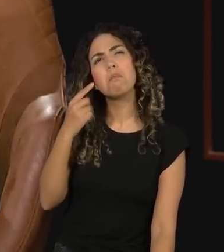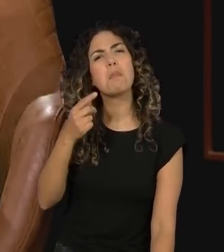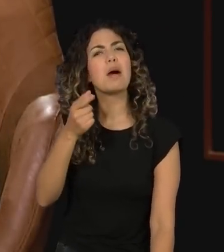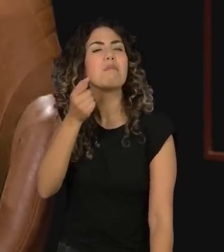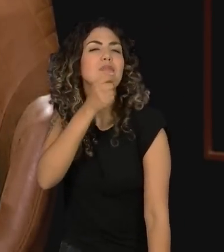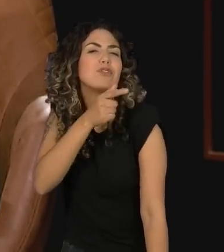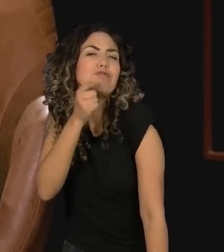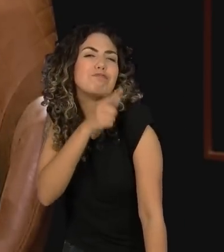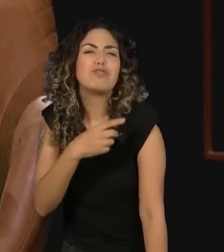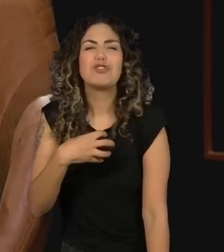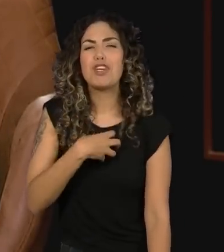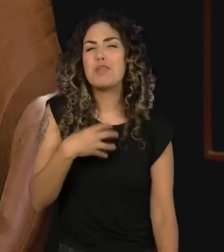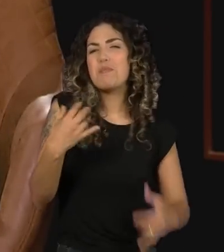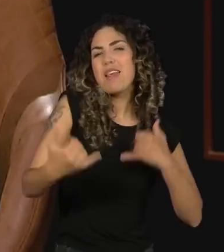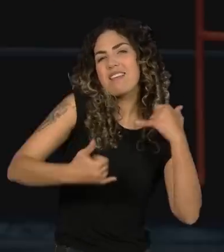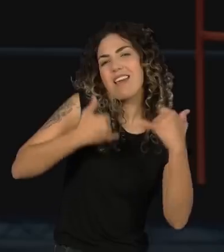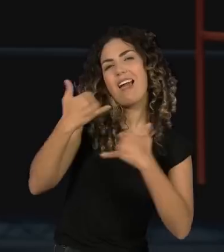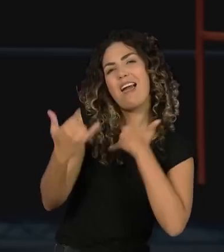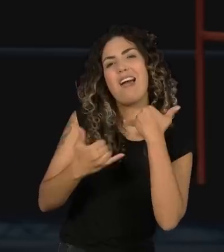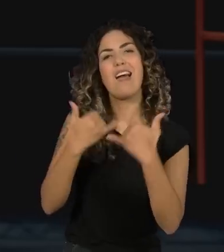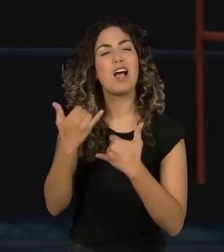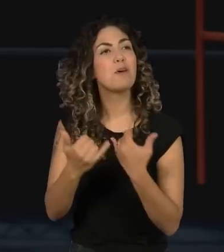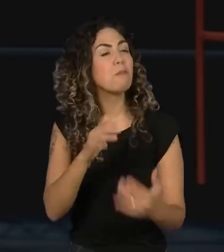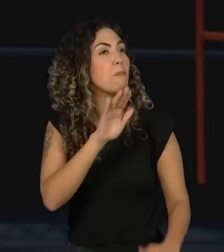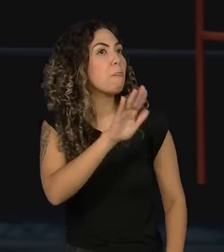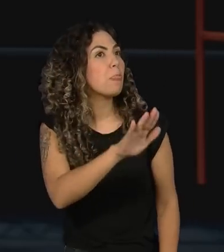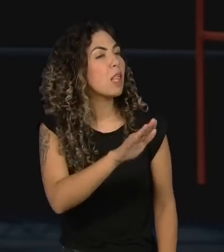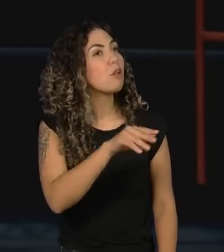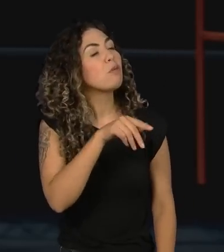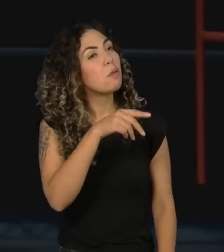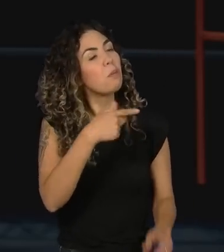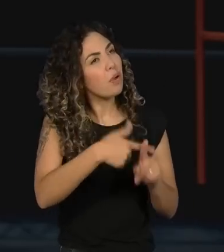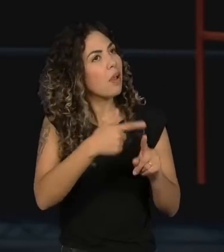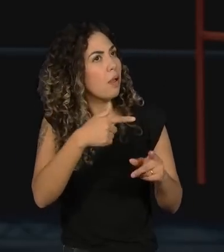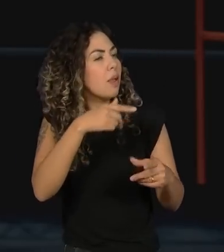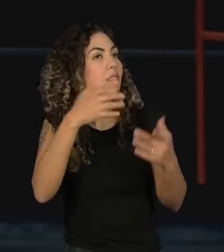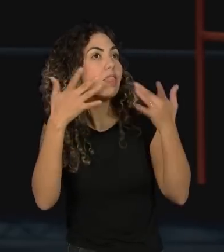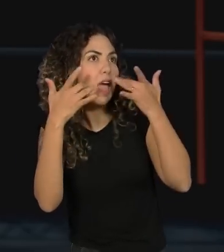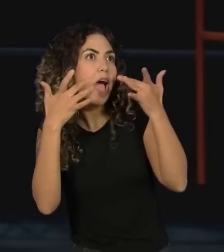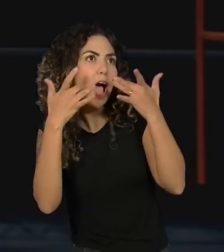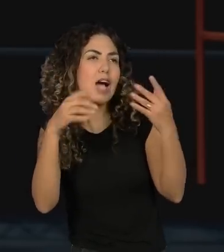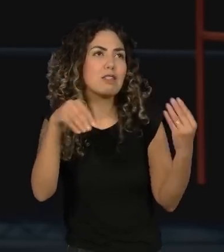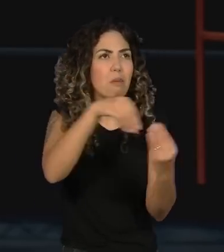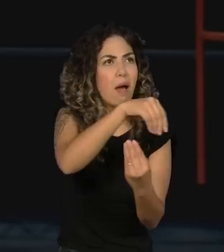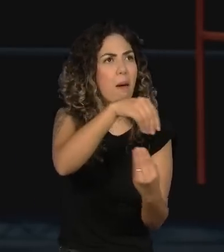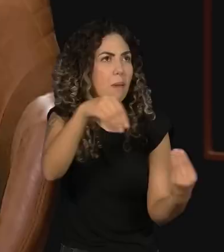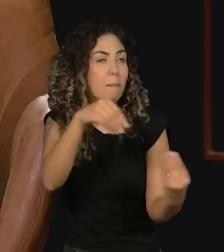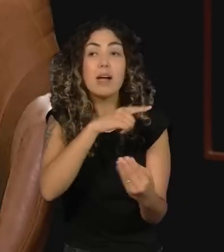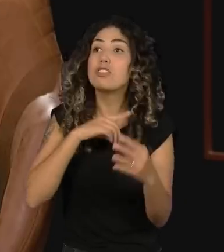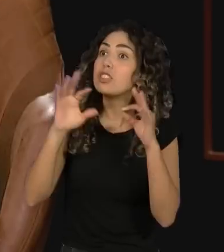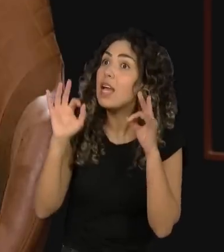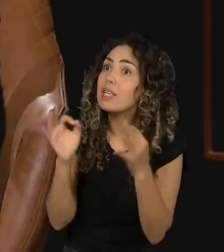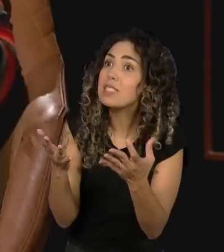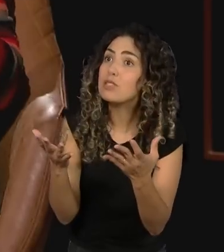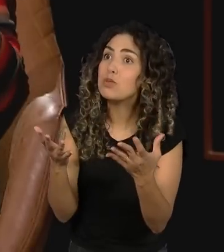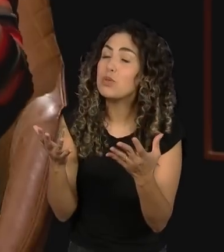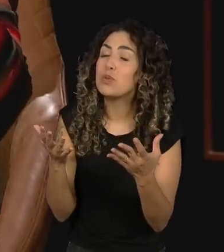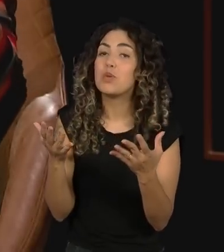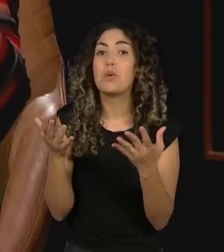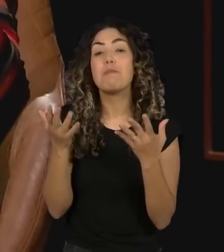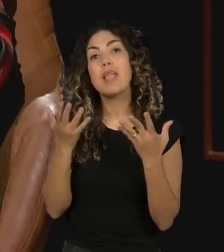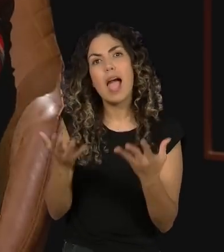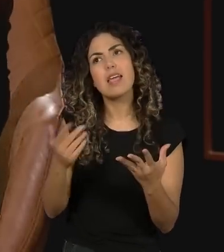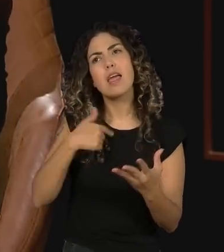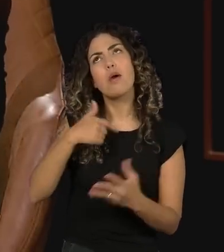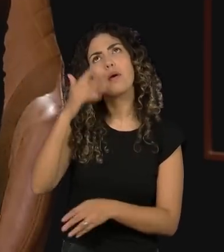humor, Que você diz que tem uma textura teatral, né? As canções Exatamente. dele, né? Total. E aí eu me deu uma